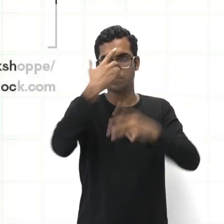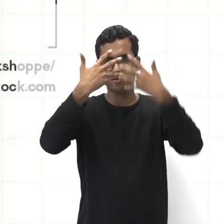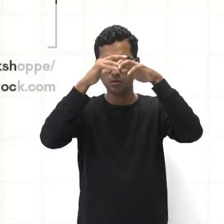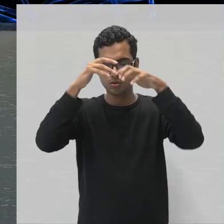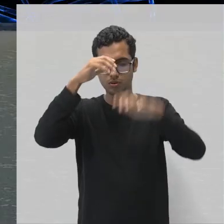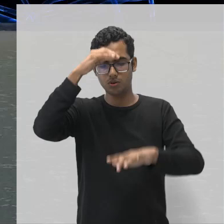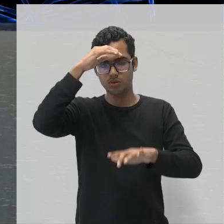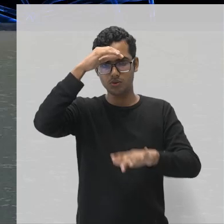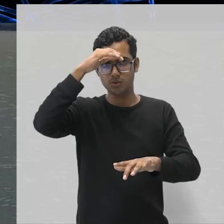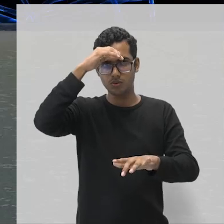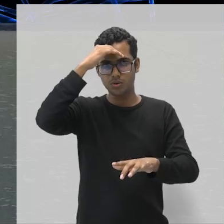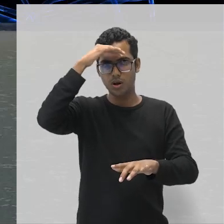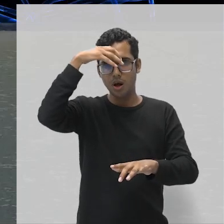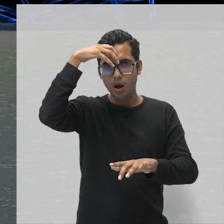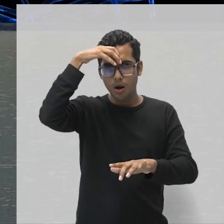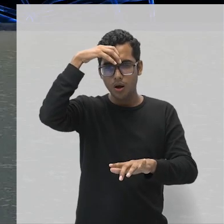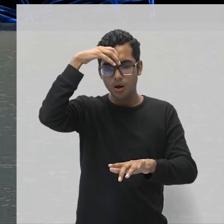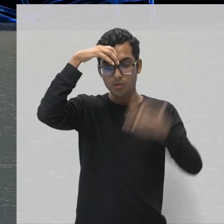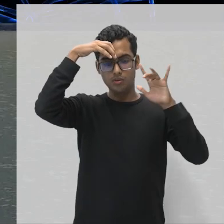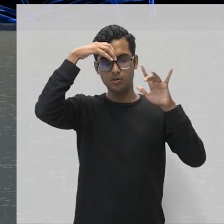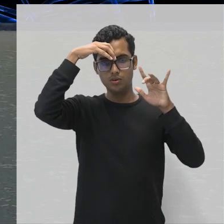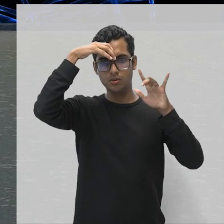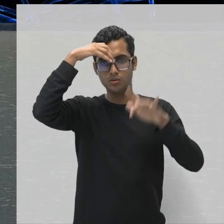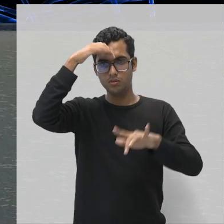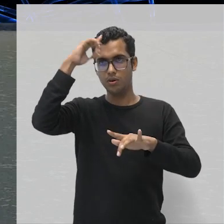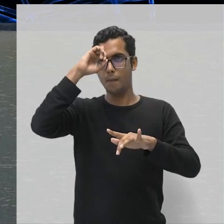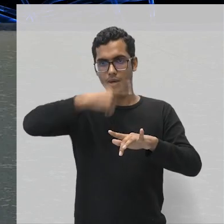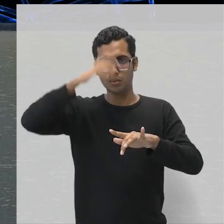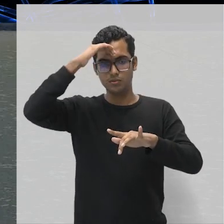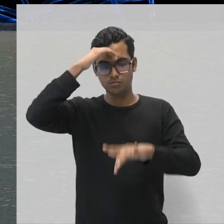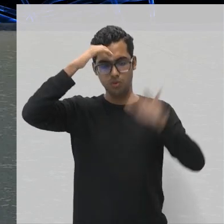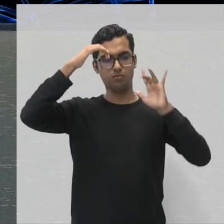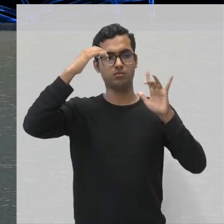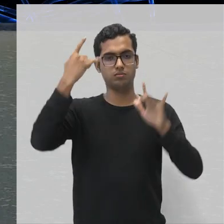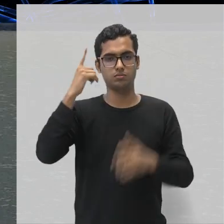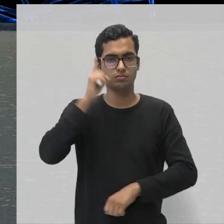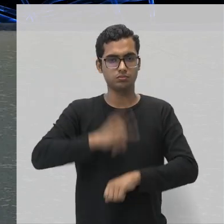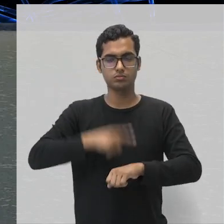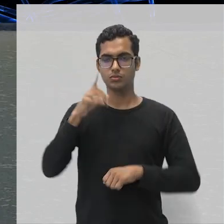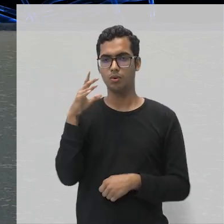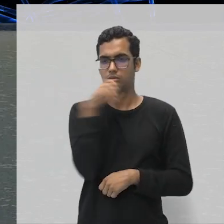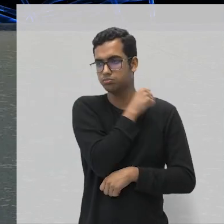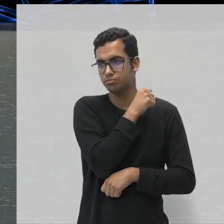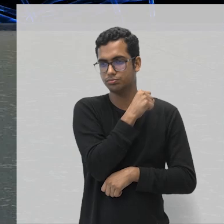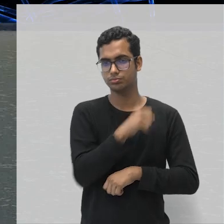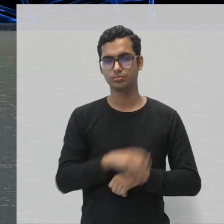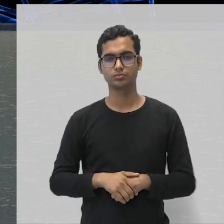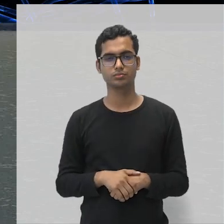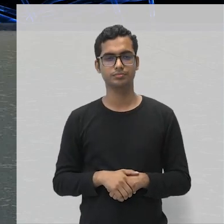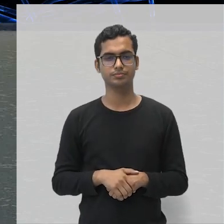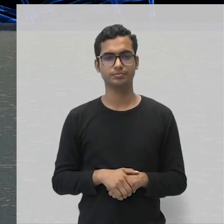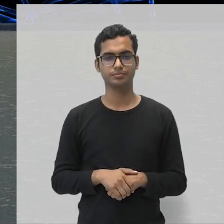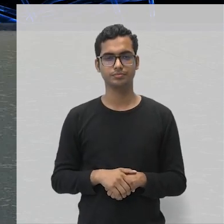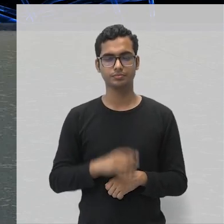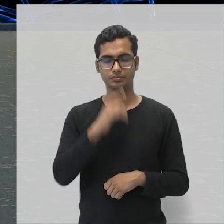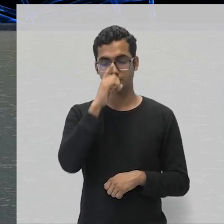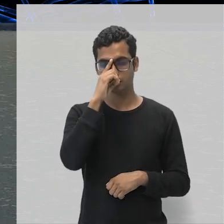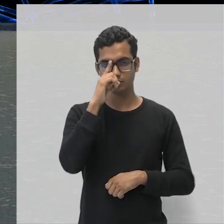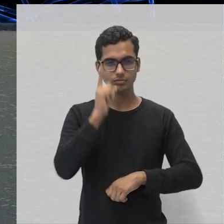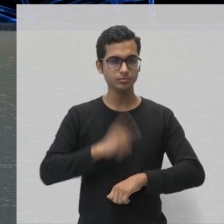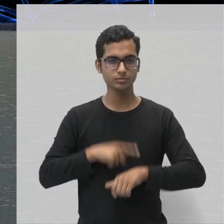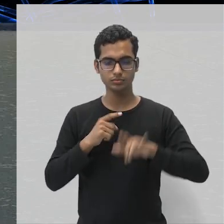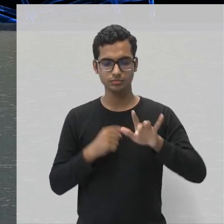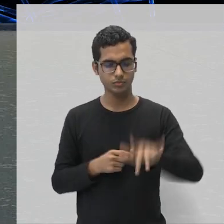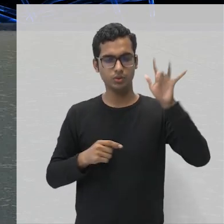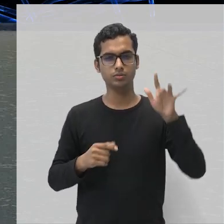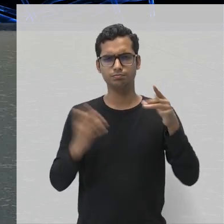externo. E isso acontece, gente, em segundos, em milésimos de segundo, né? É só encostar e